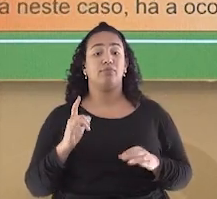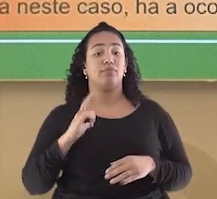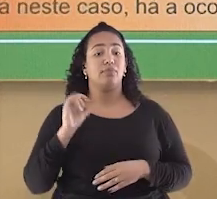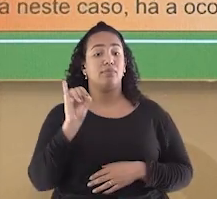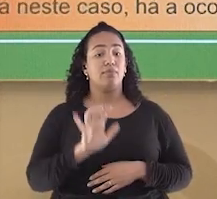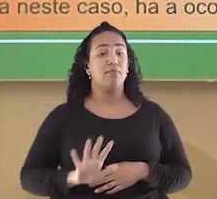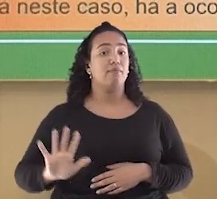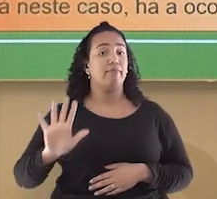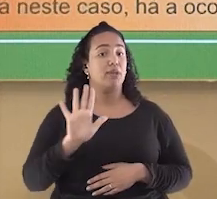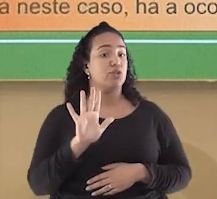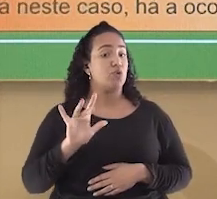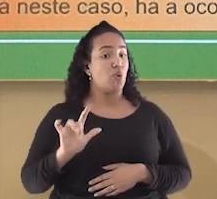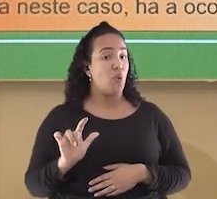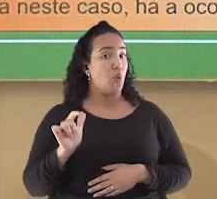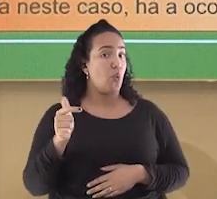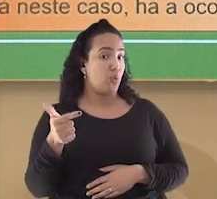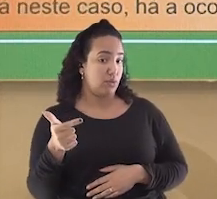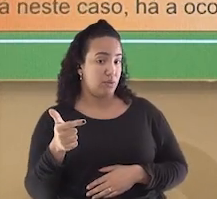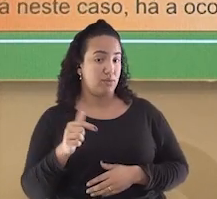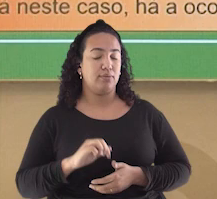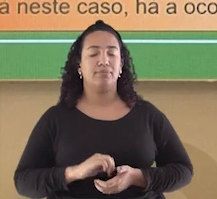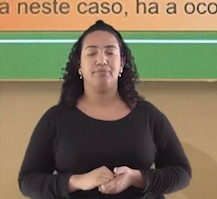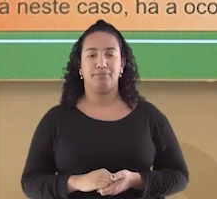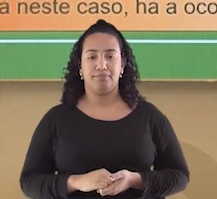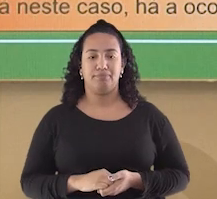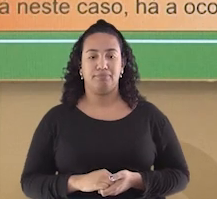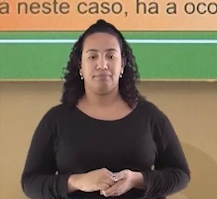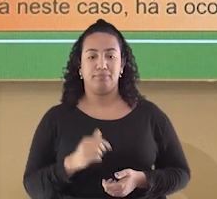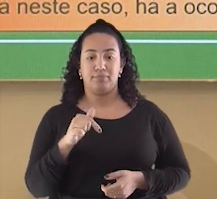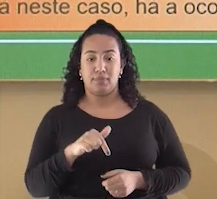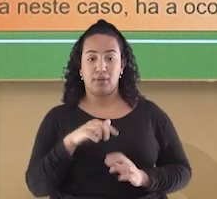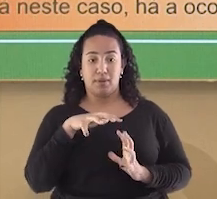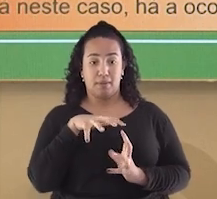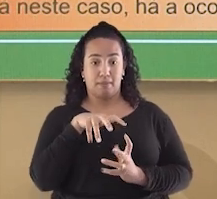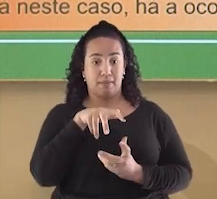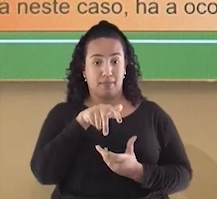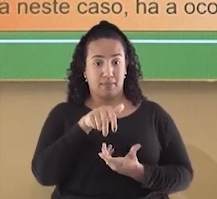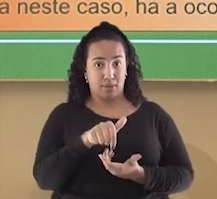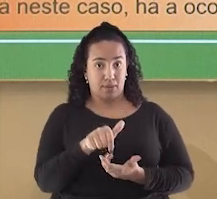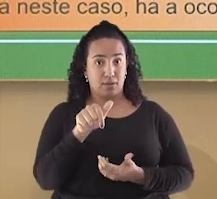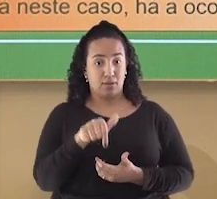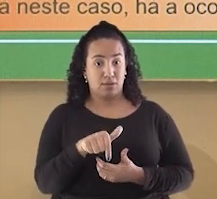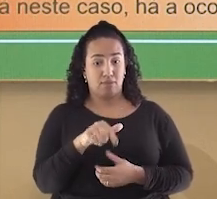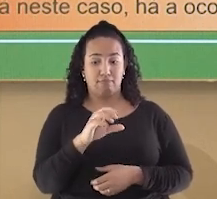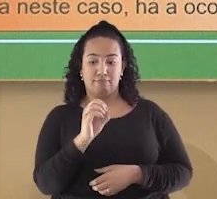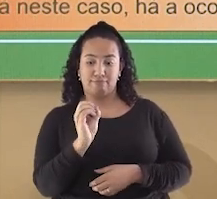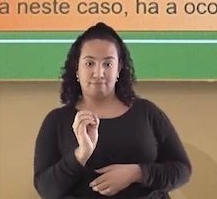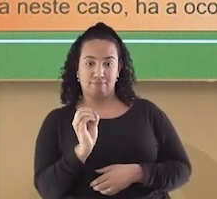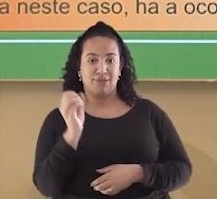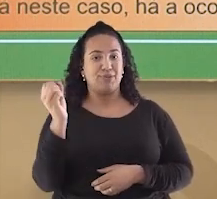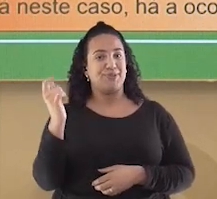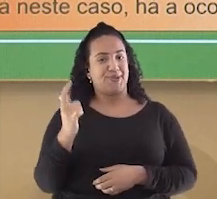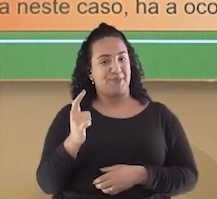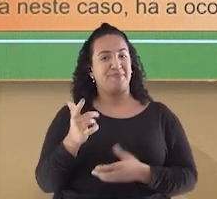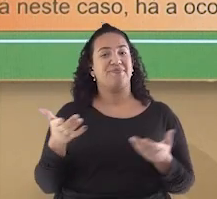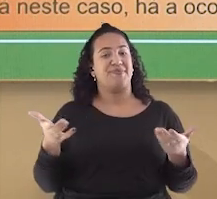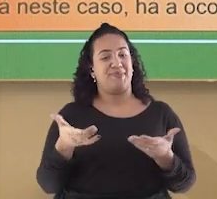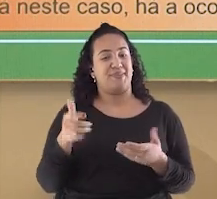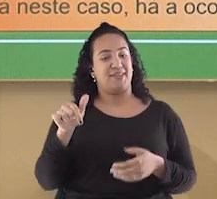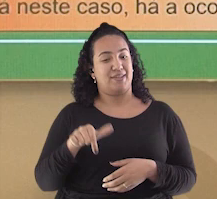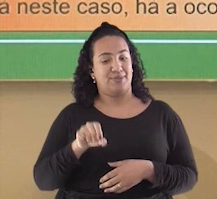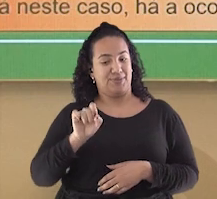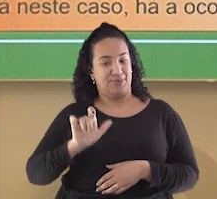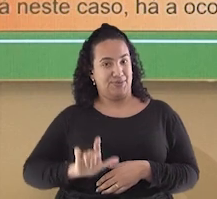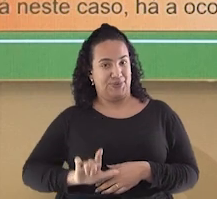outra imagem aqui, onde acontece o inverso. O sul do planeta se inclina em direção ao Sol. Dessa vez,